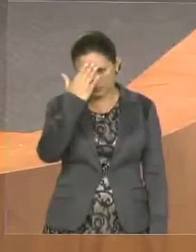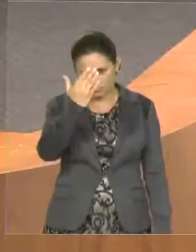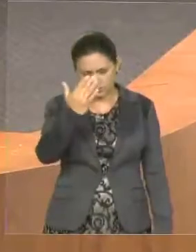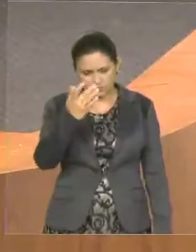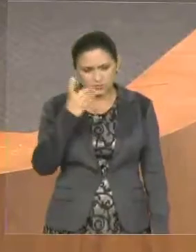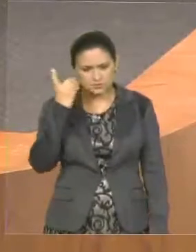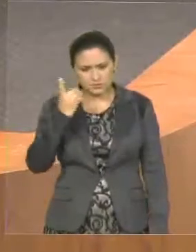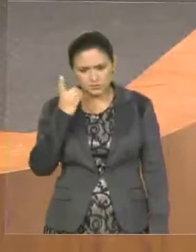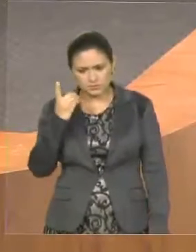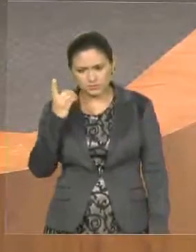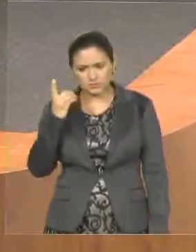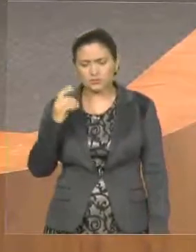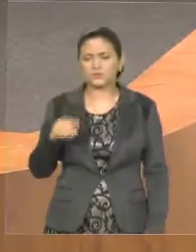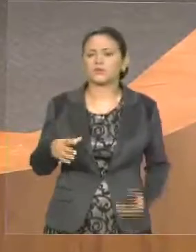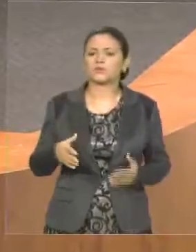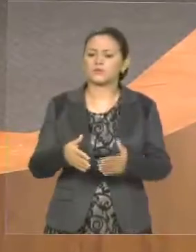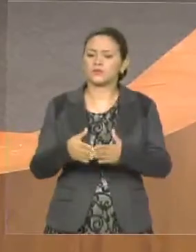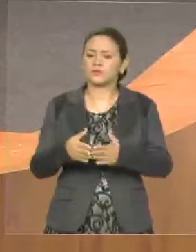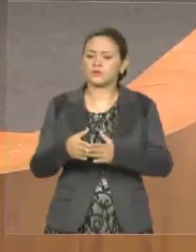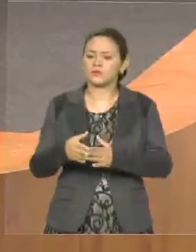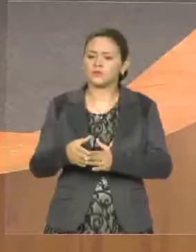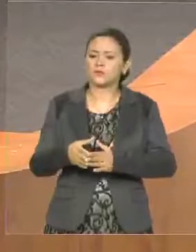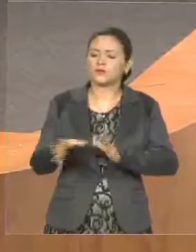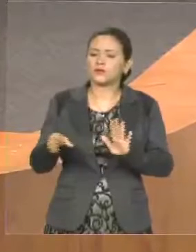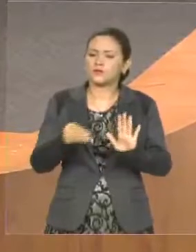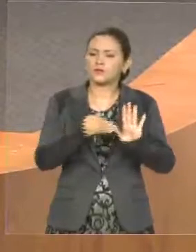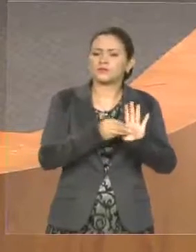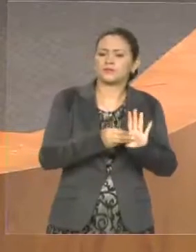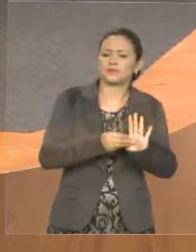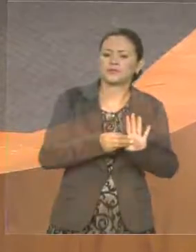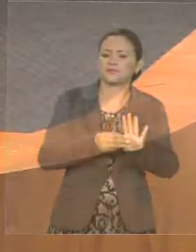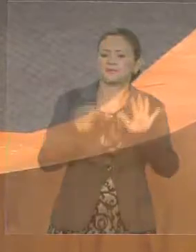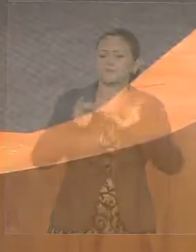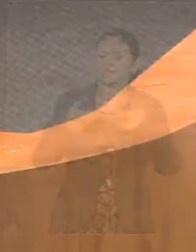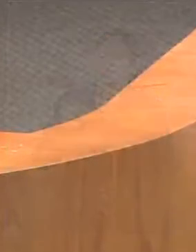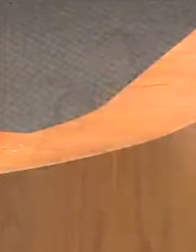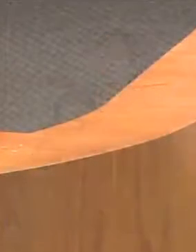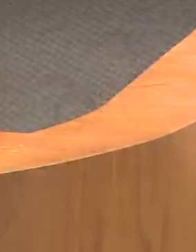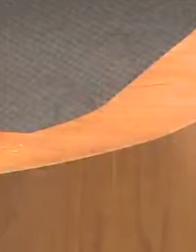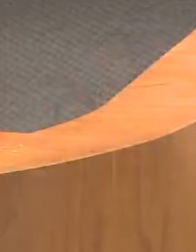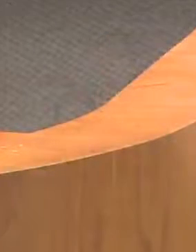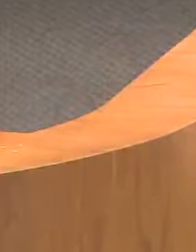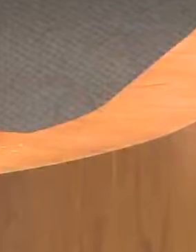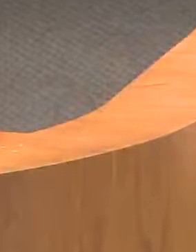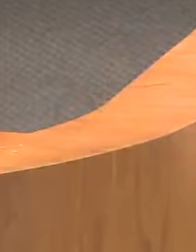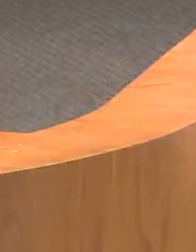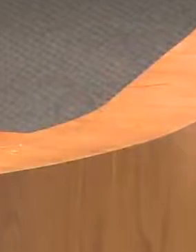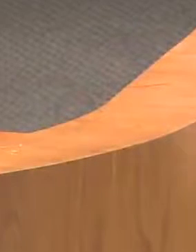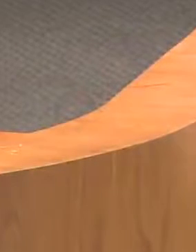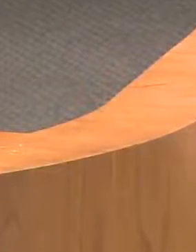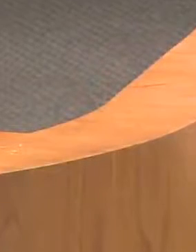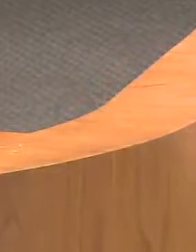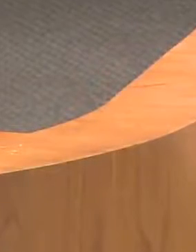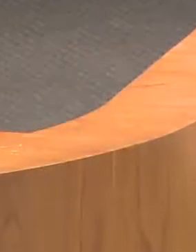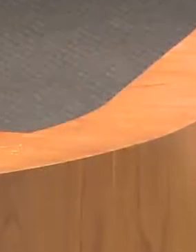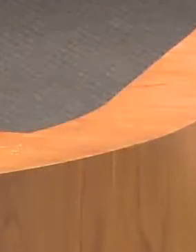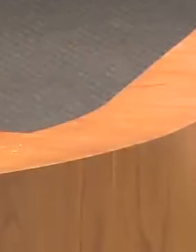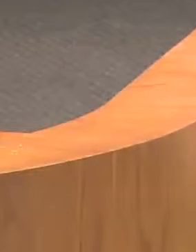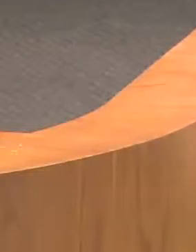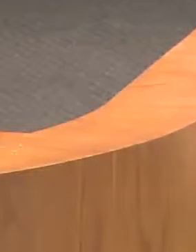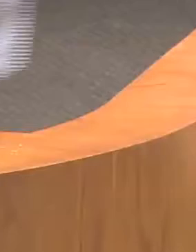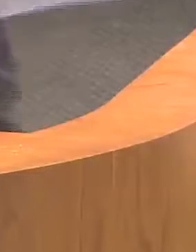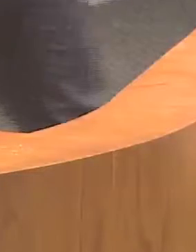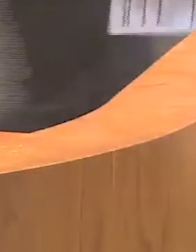Alexandre. Peço que incorpore ao nosso pronunciamento e que agregue aos deputados e deputadas